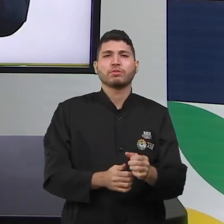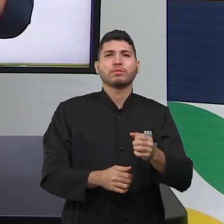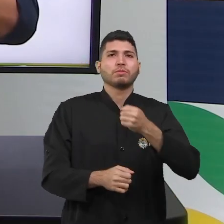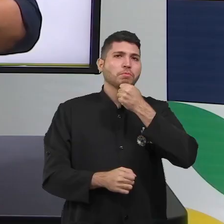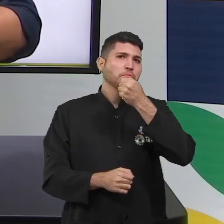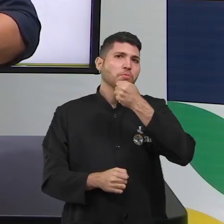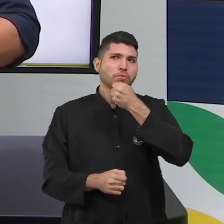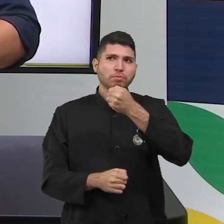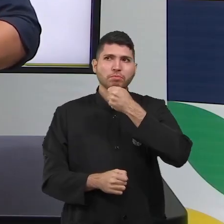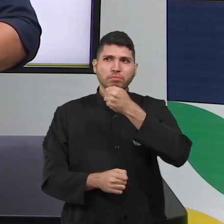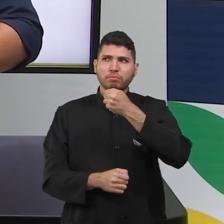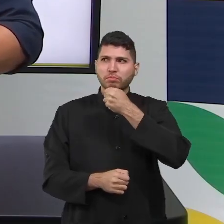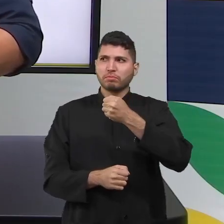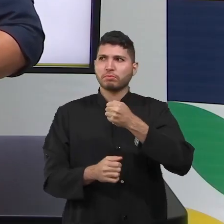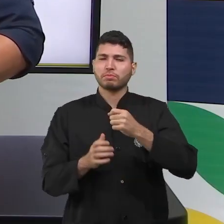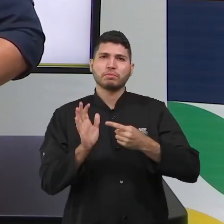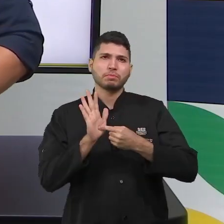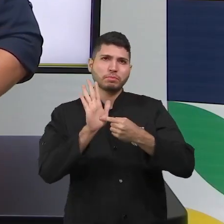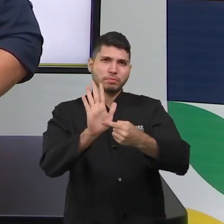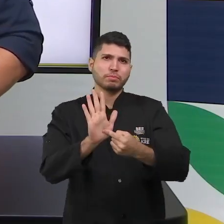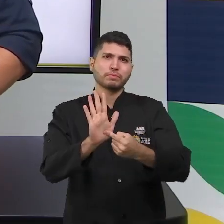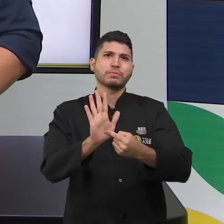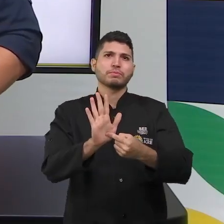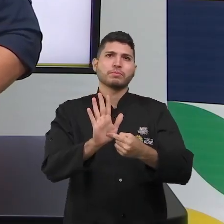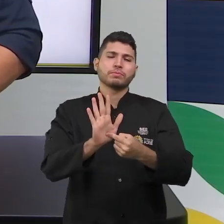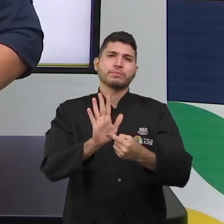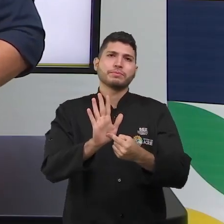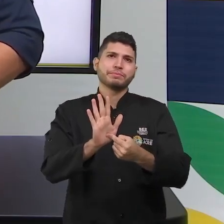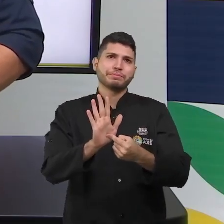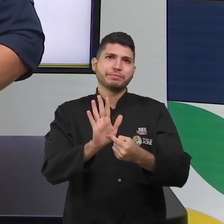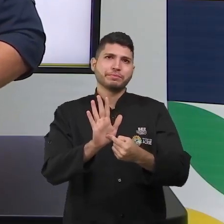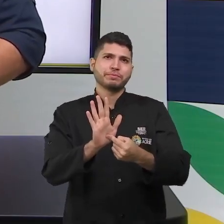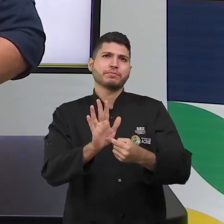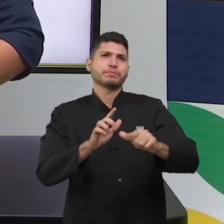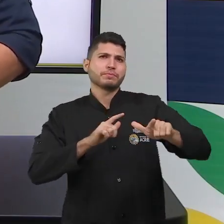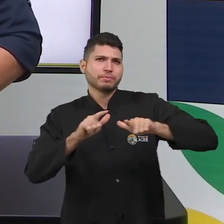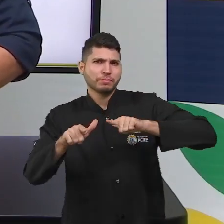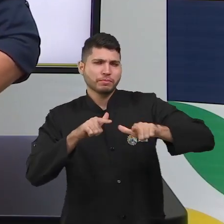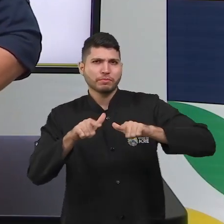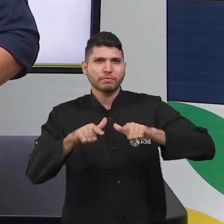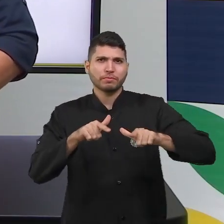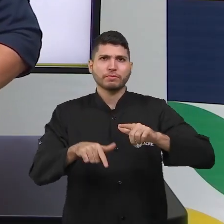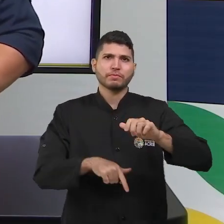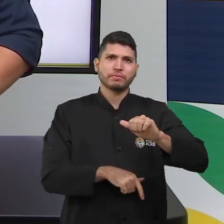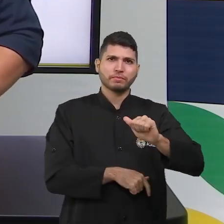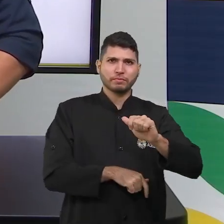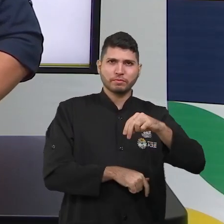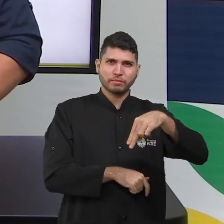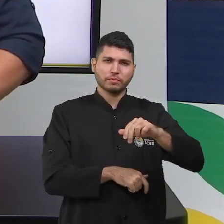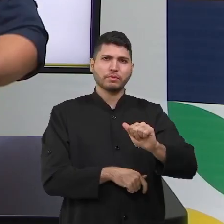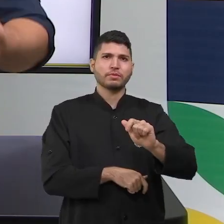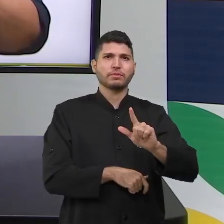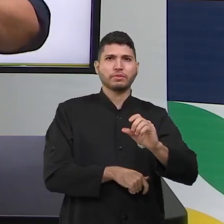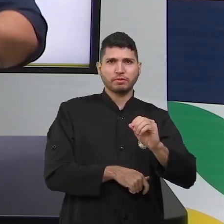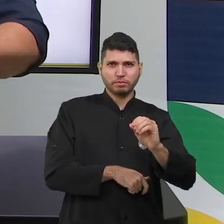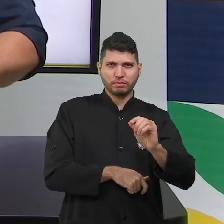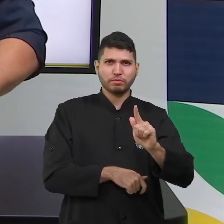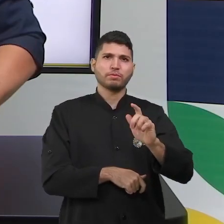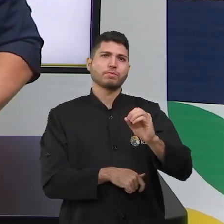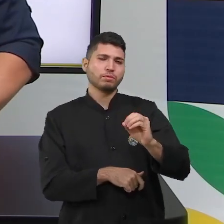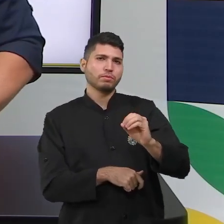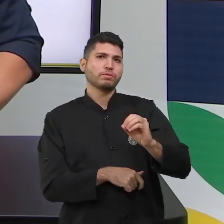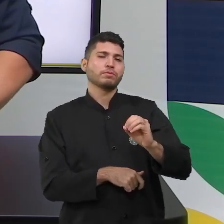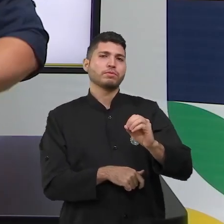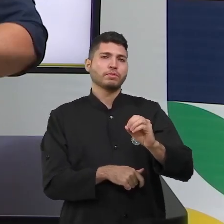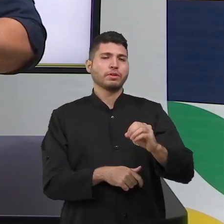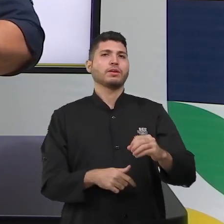reportagem que mostre, por exemplo, trabalho análogo à escravidão no Brasil, ainda nos dias de